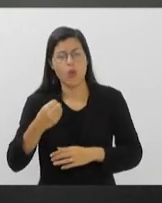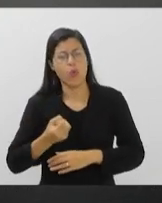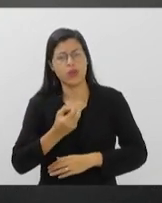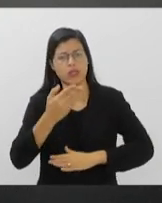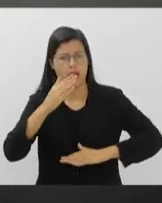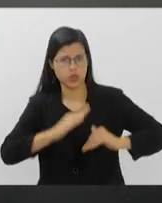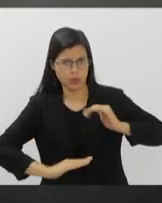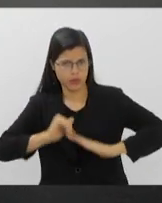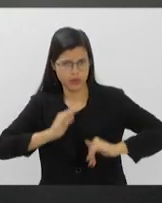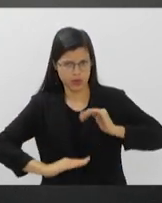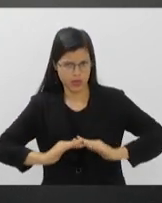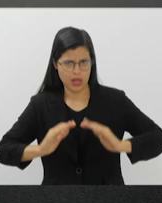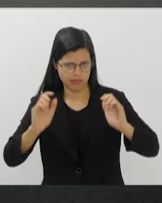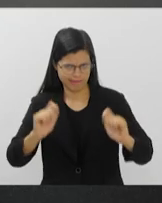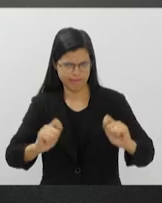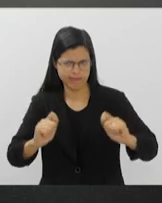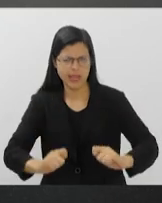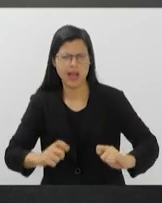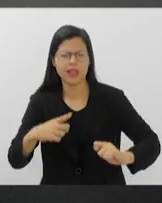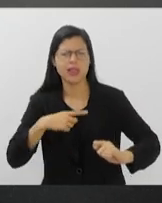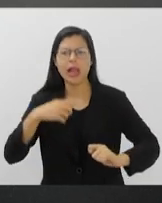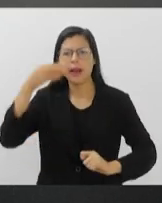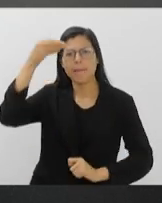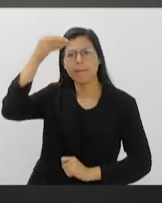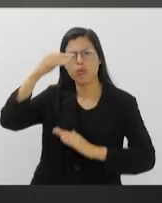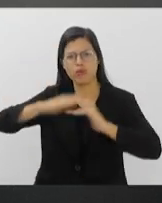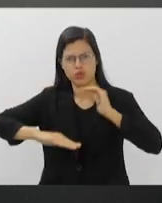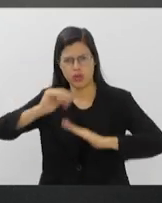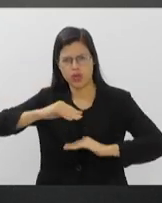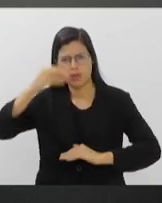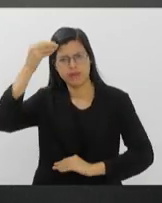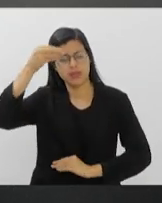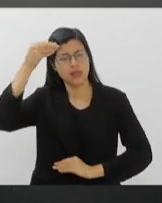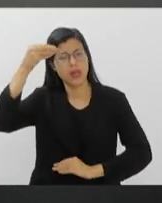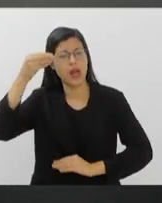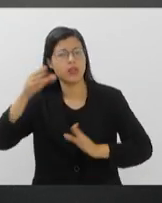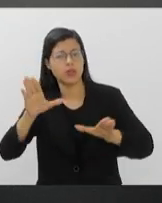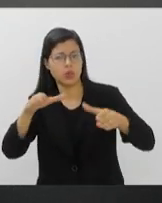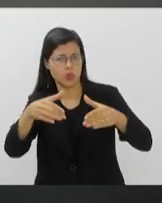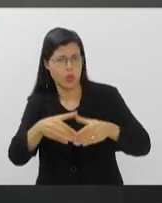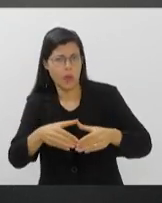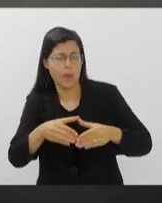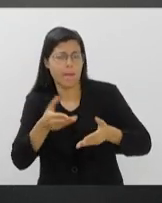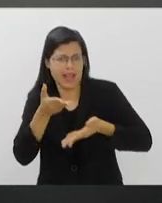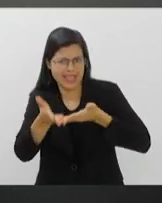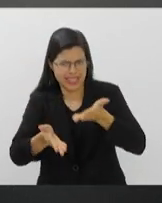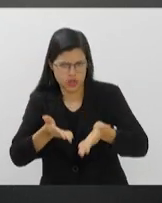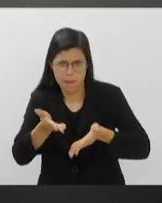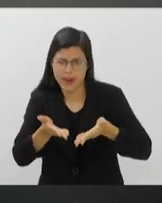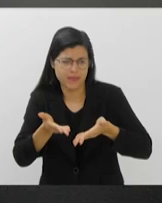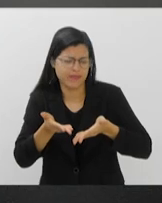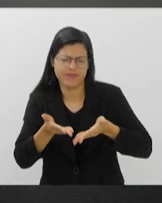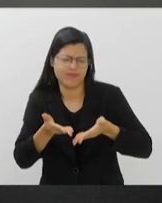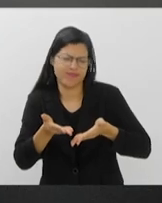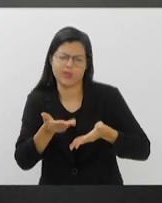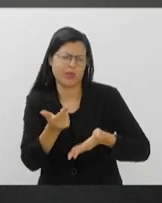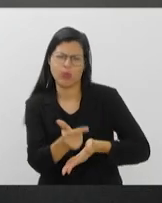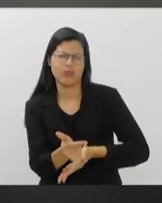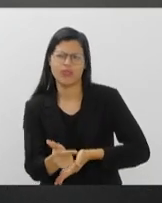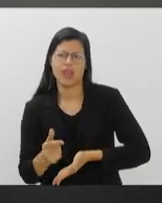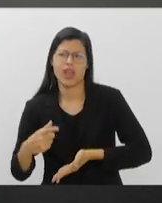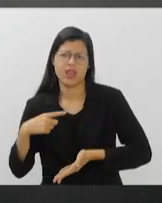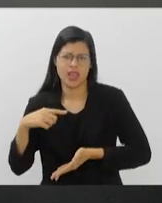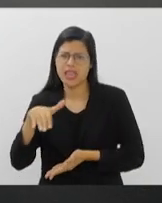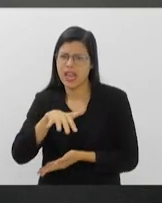atendimento existem psiquiatras suficientes na rede para atendimento eu tenho certeza que não porque eu tenho lá área minha que não